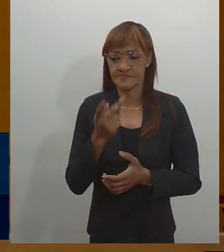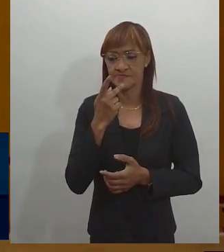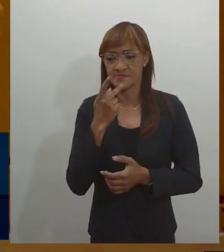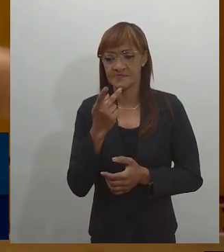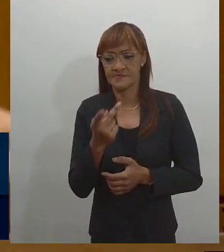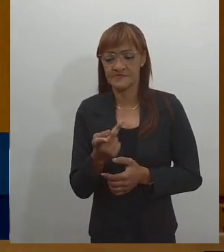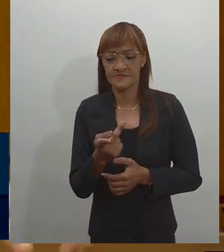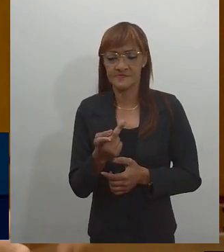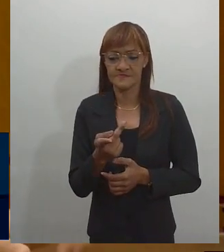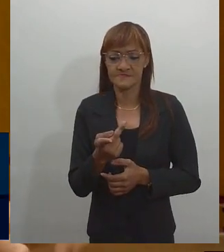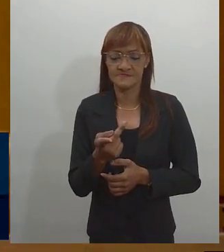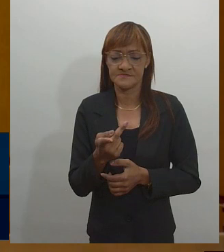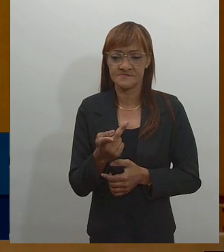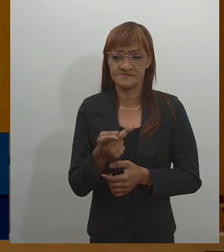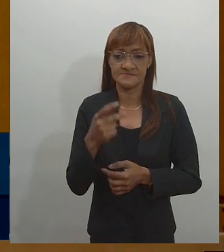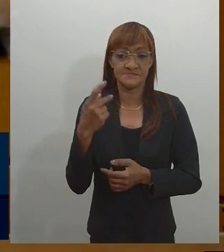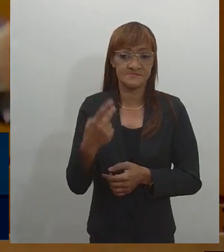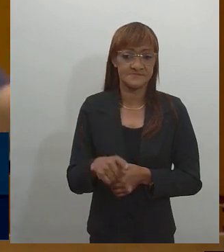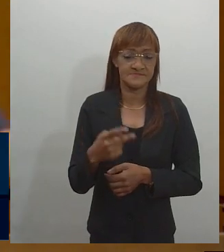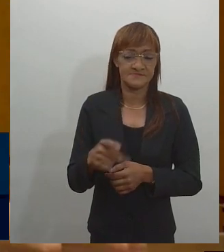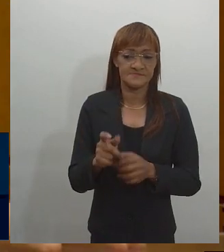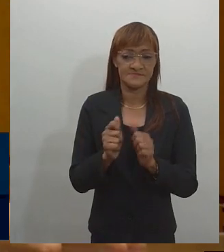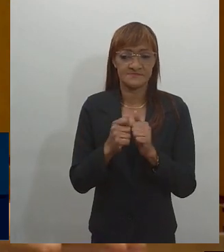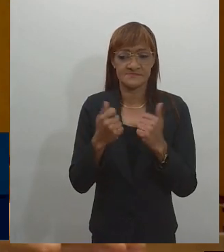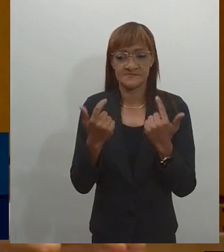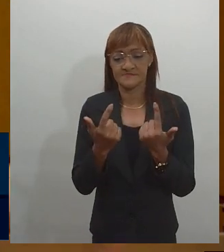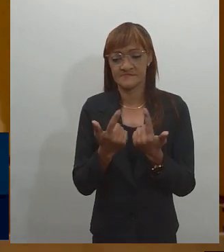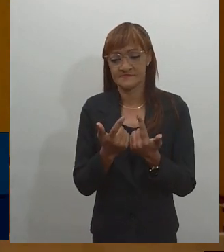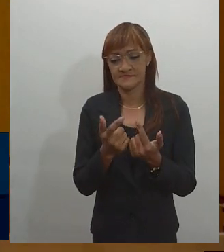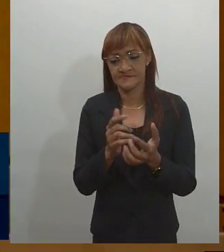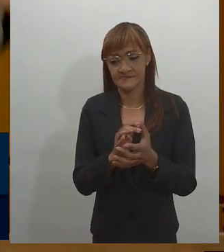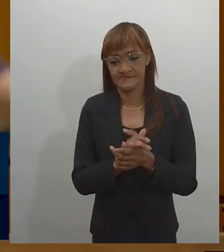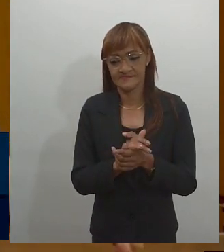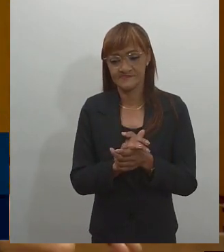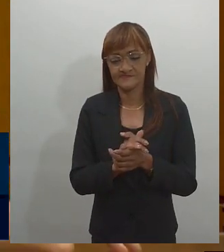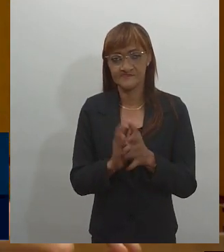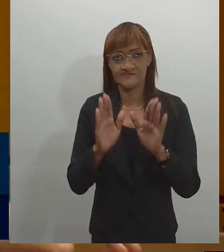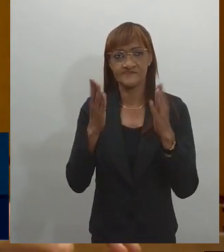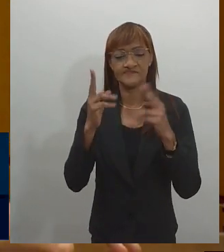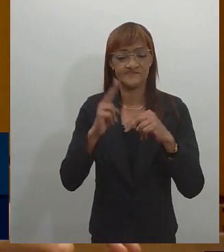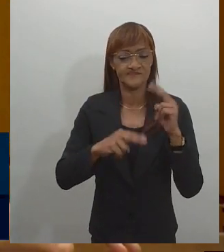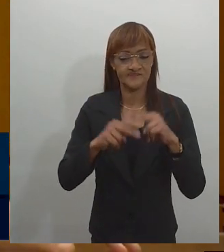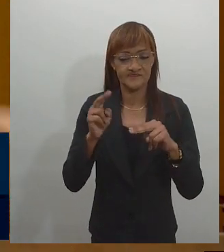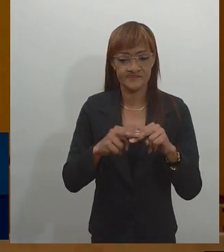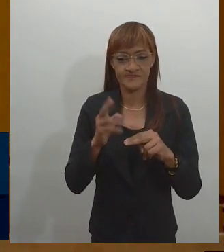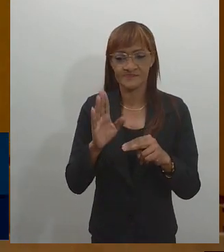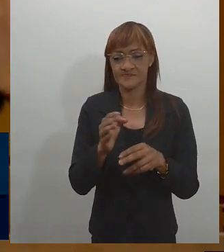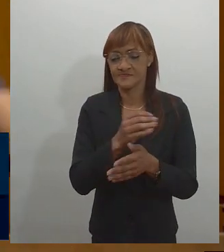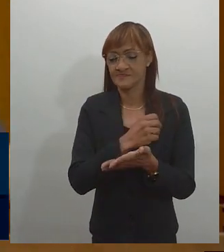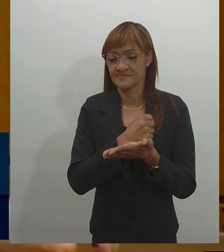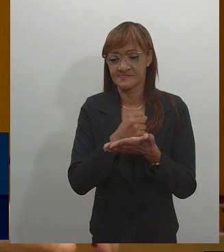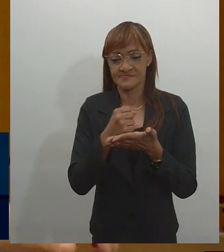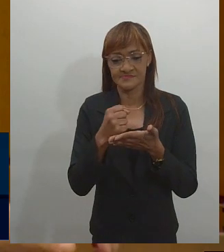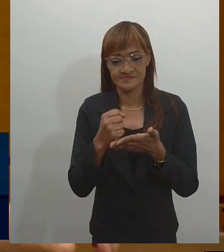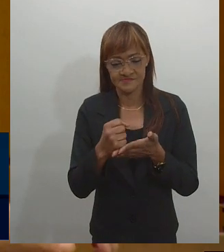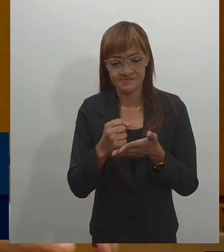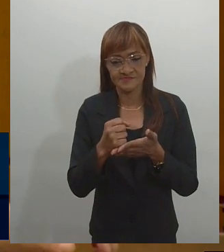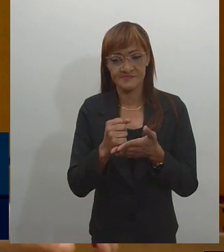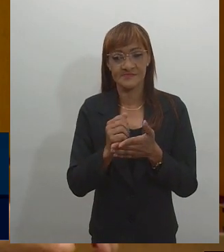nesta casa. São João passou, foram muitos dias, né, de festa